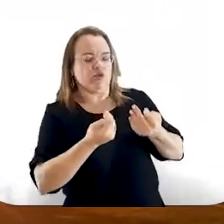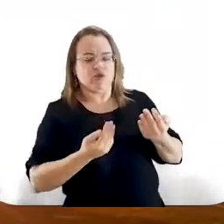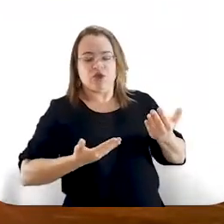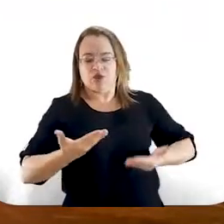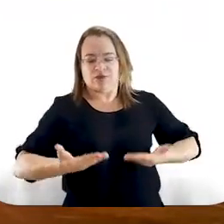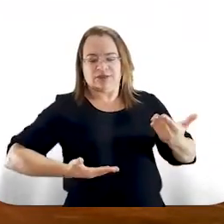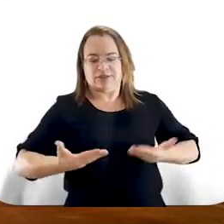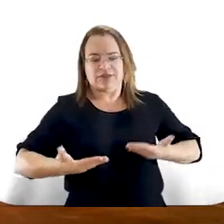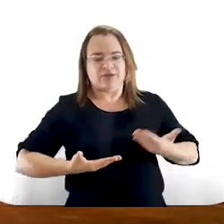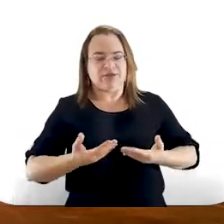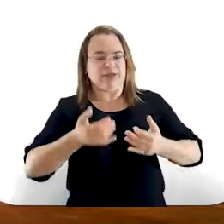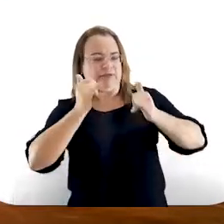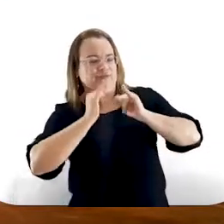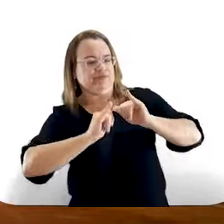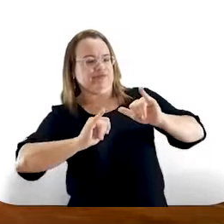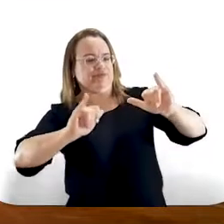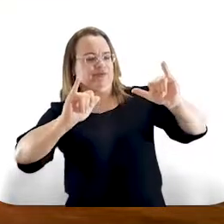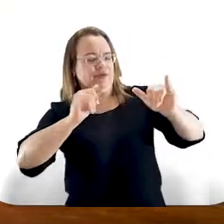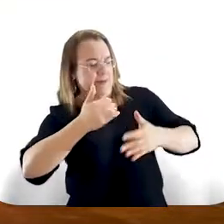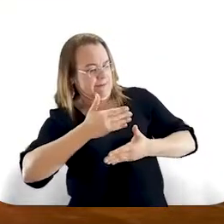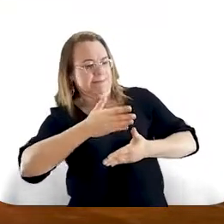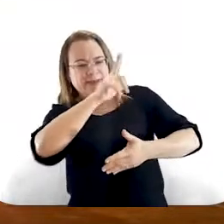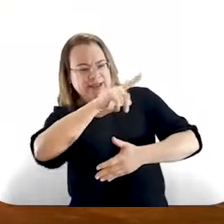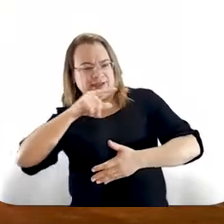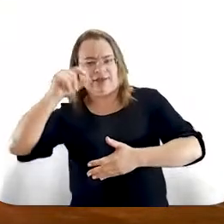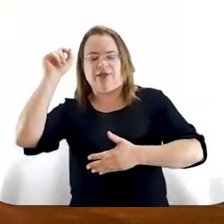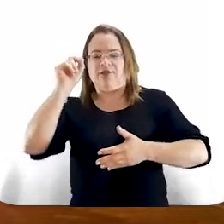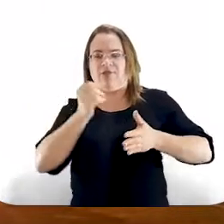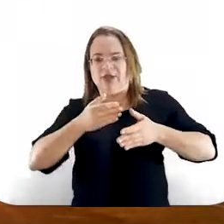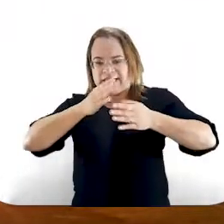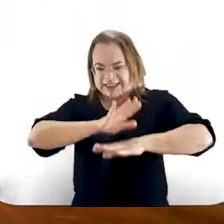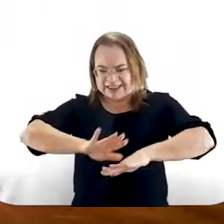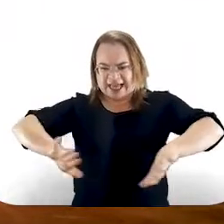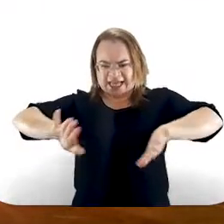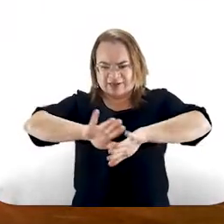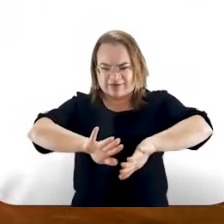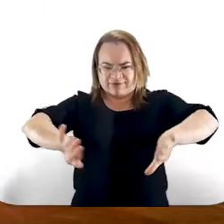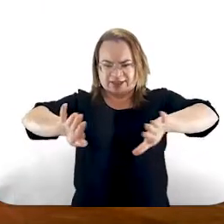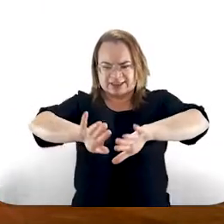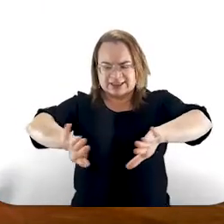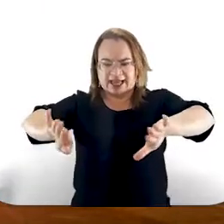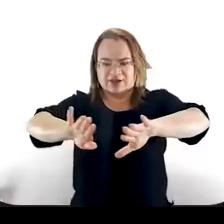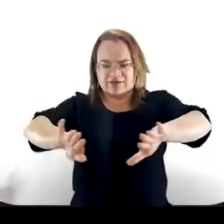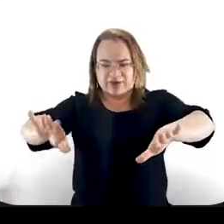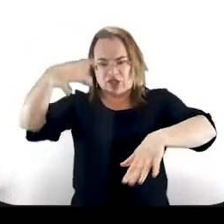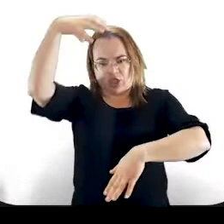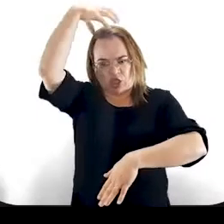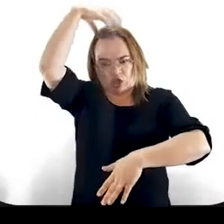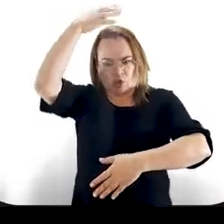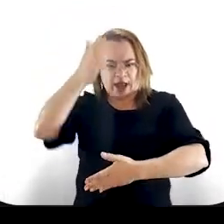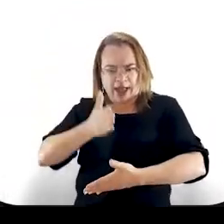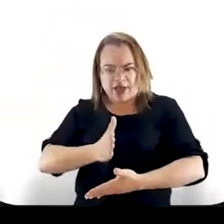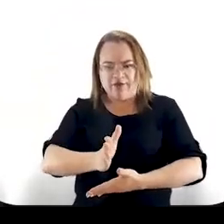anunciando, então, partiram para o vilarejo. Saiam da frente, o rei vai passar. E os tambores tocavam, as